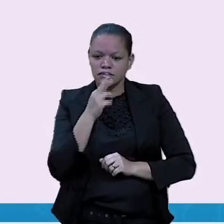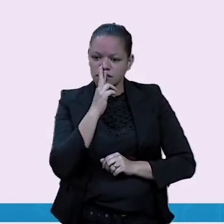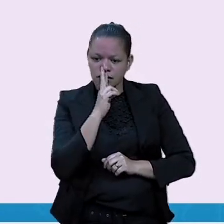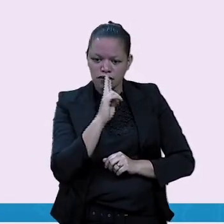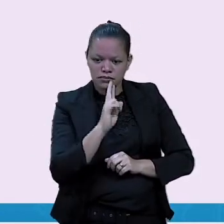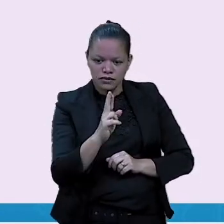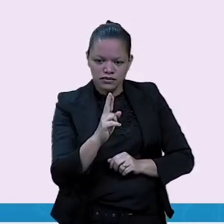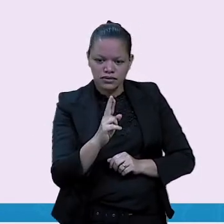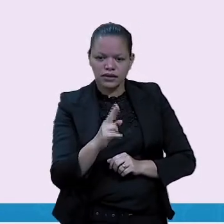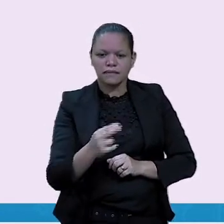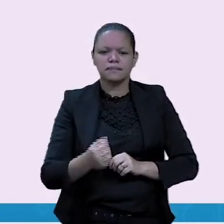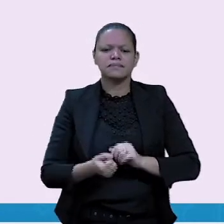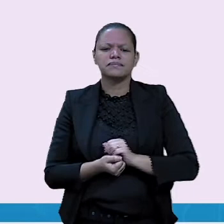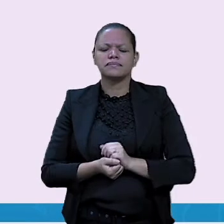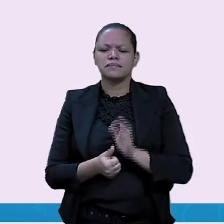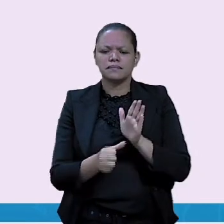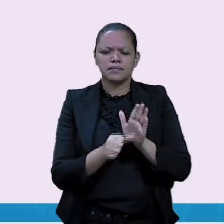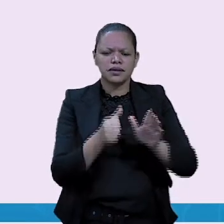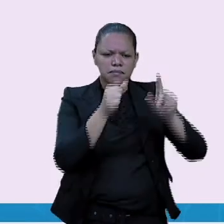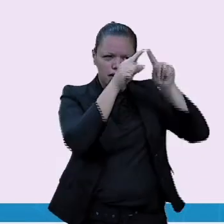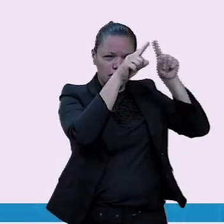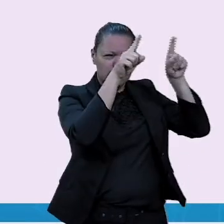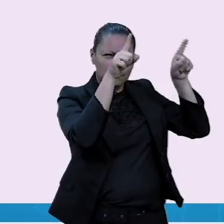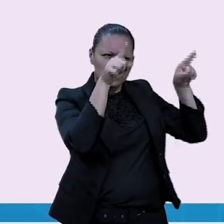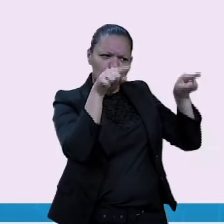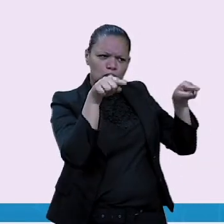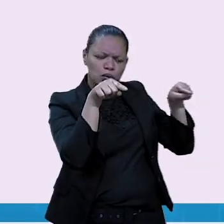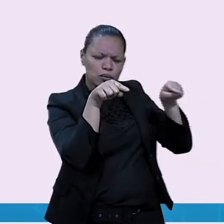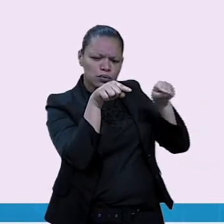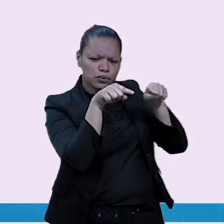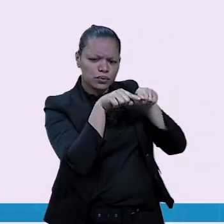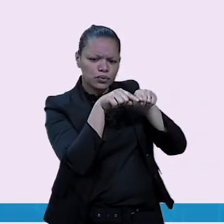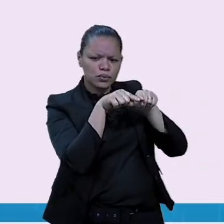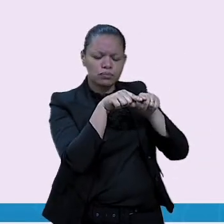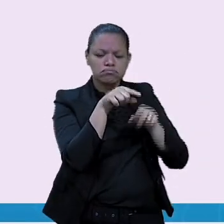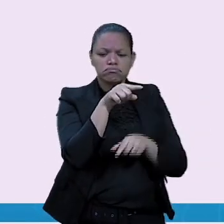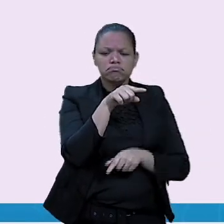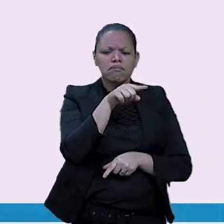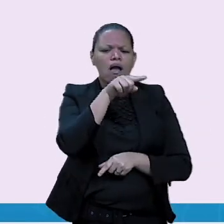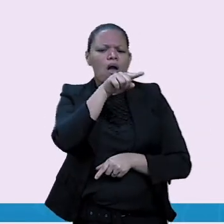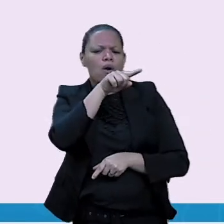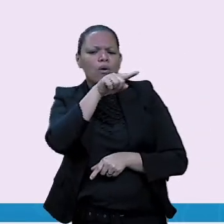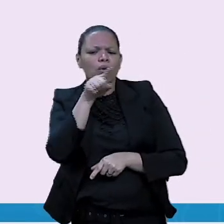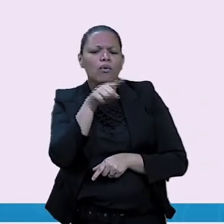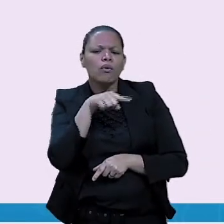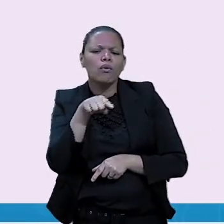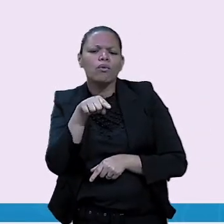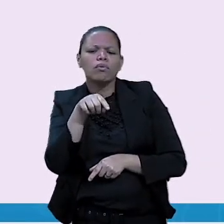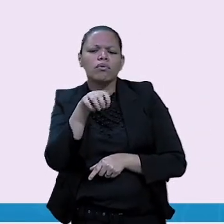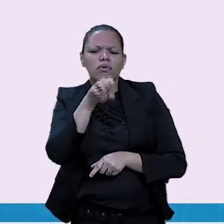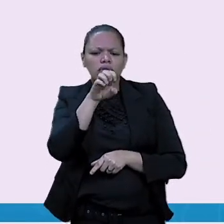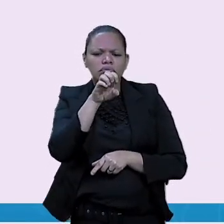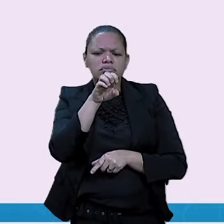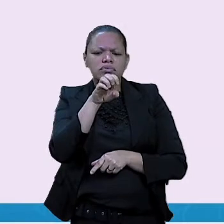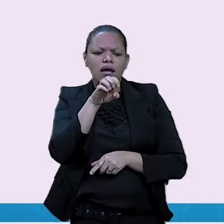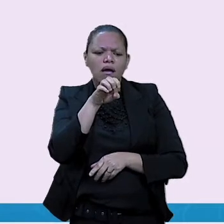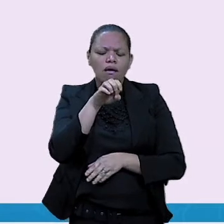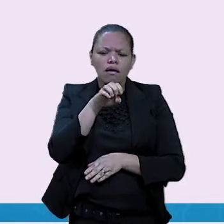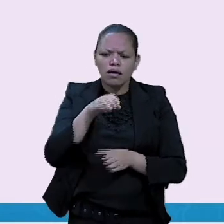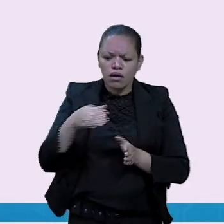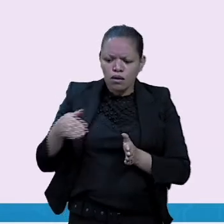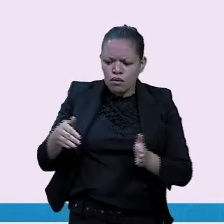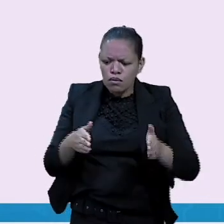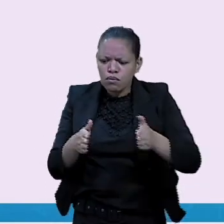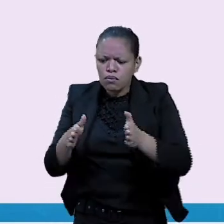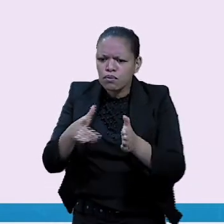tirinha. No primeiro quadrinho, Zé Lelé está na beirada do rio. Preste atenção na expressão do